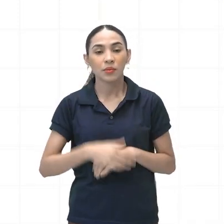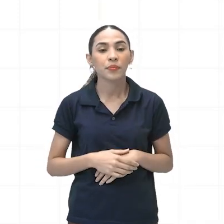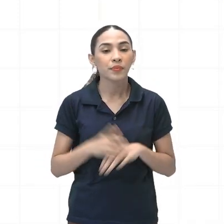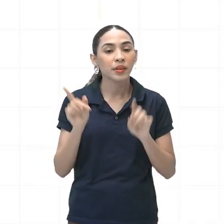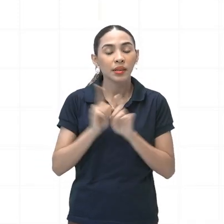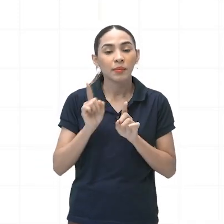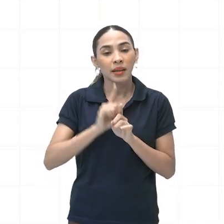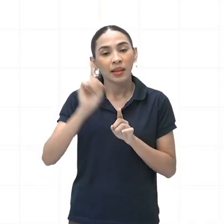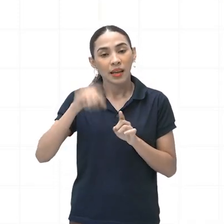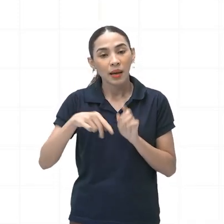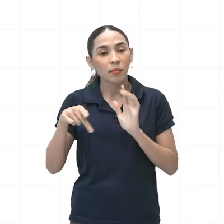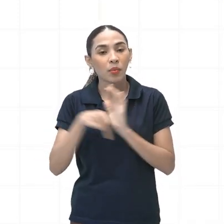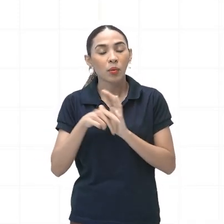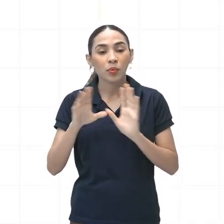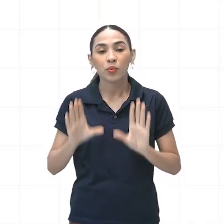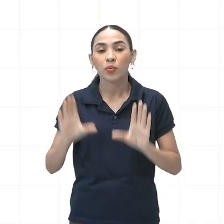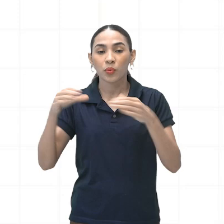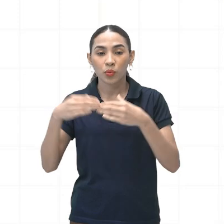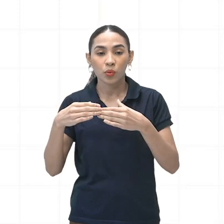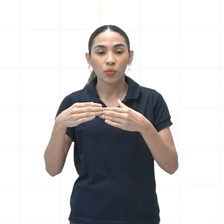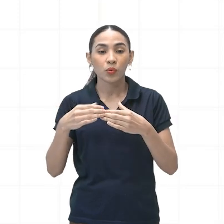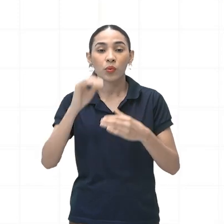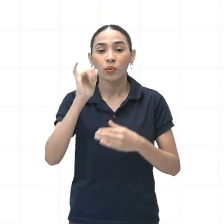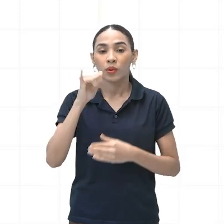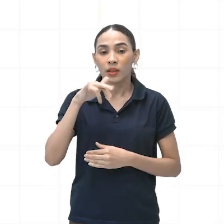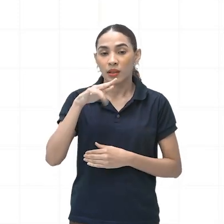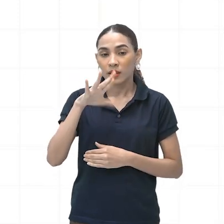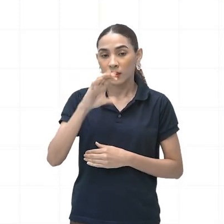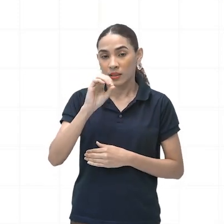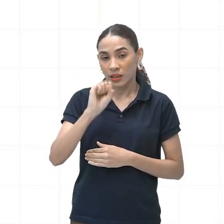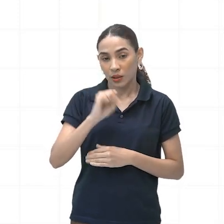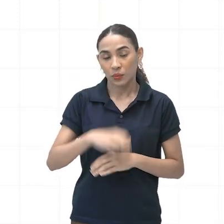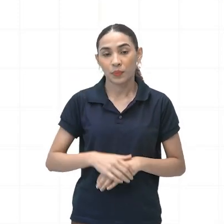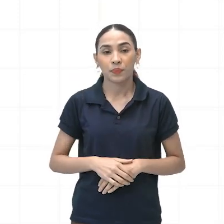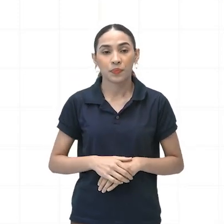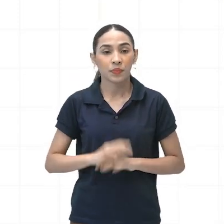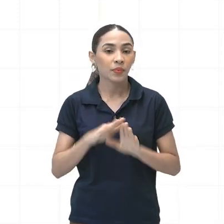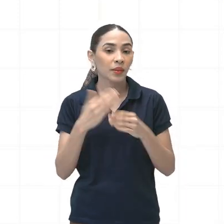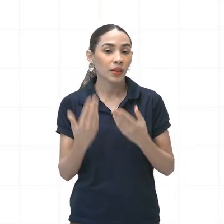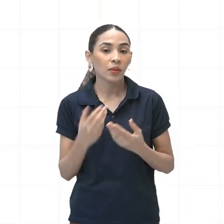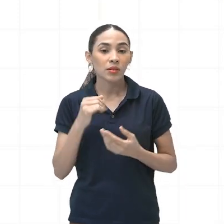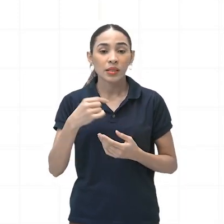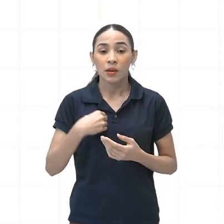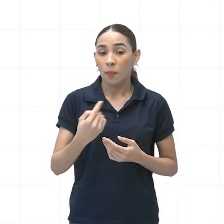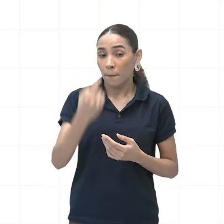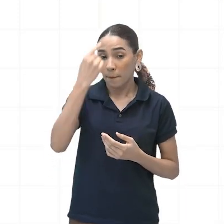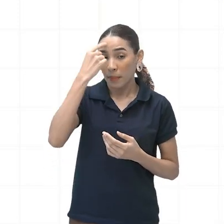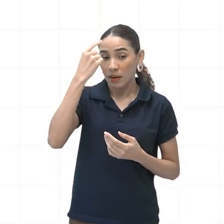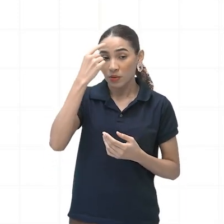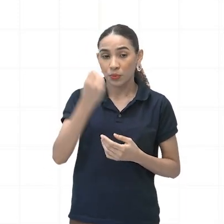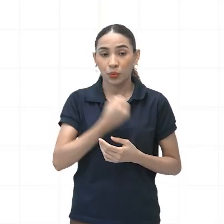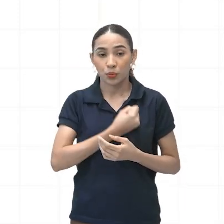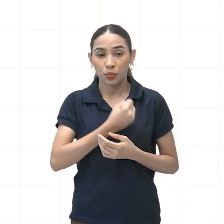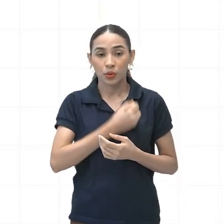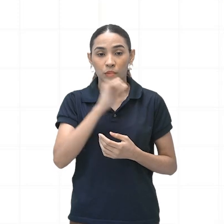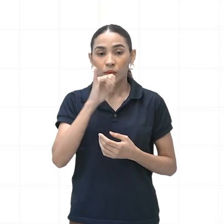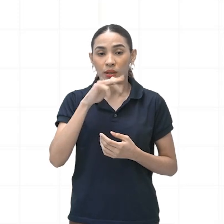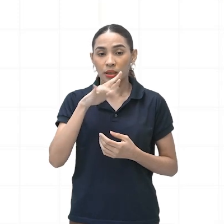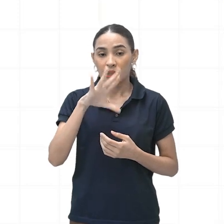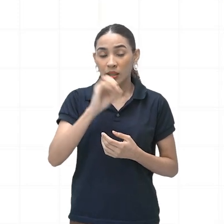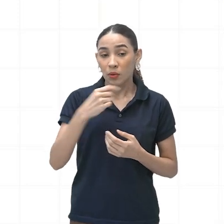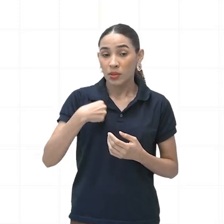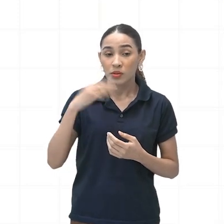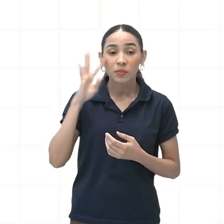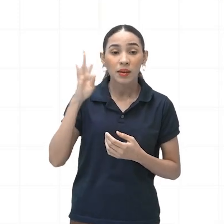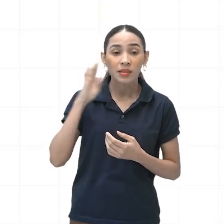também faz parte do conjunto dos números inteiros. Então, quando eu penso em número inteiro, eu tenho que imaginar que